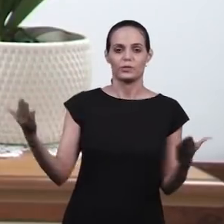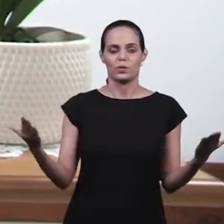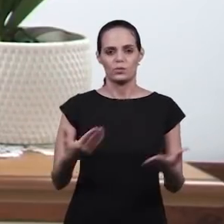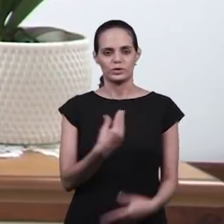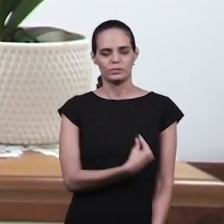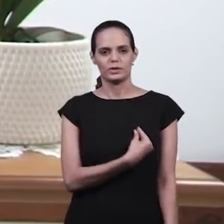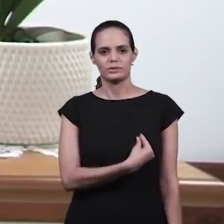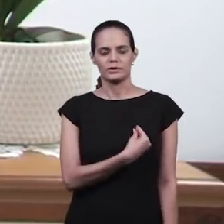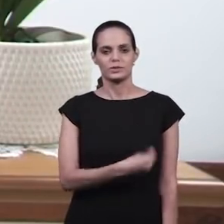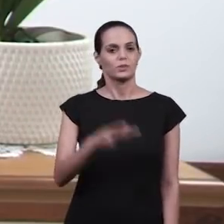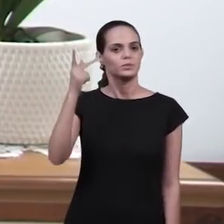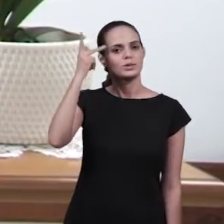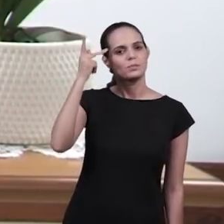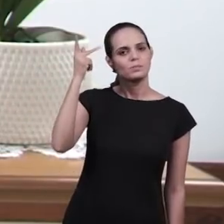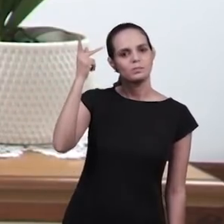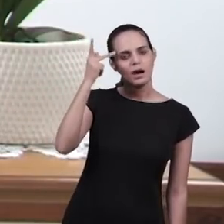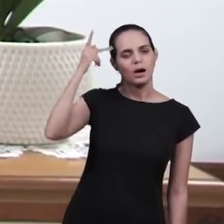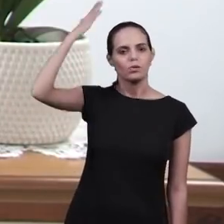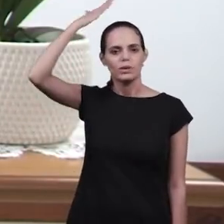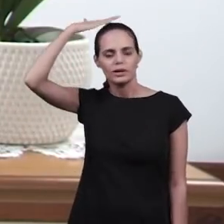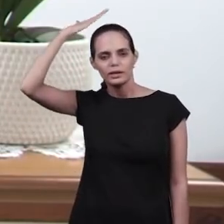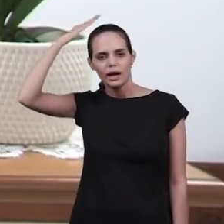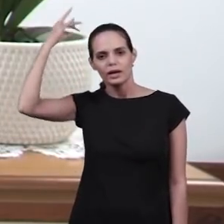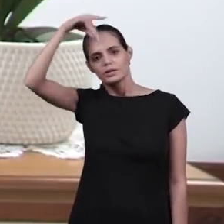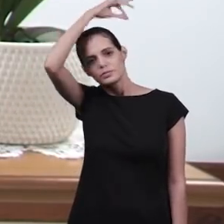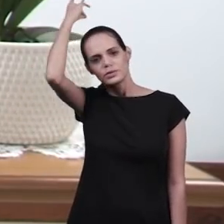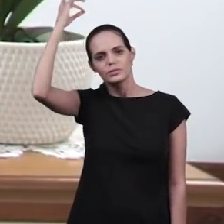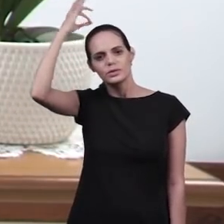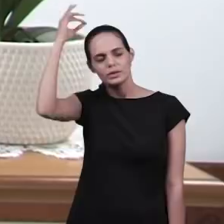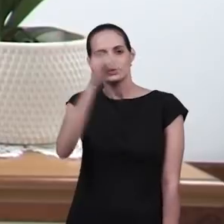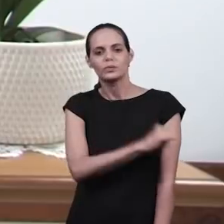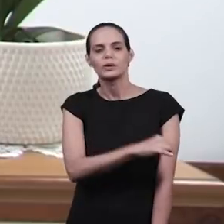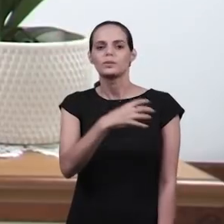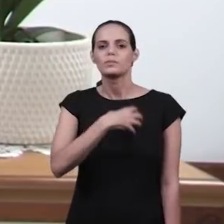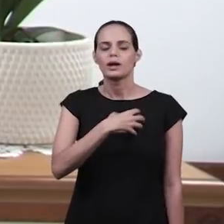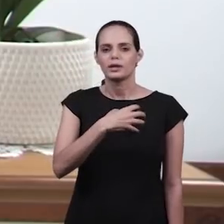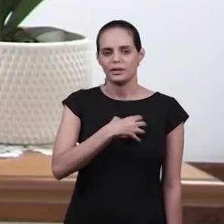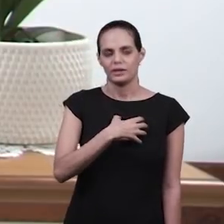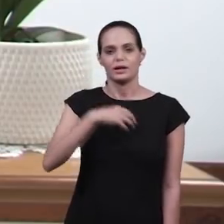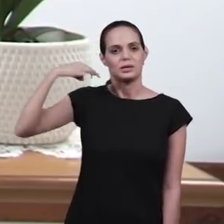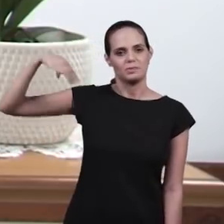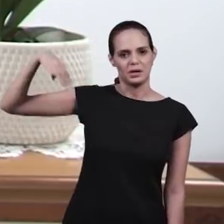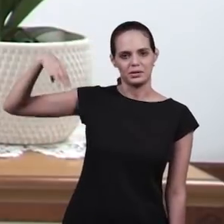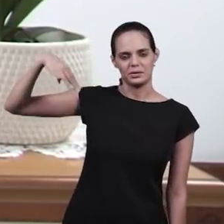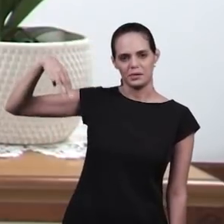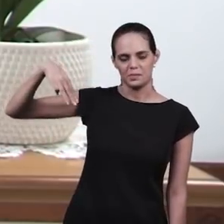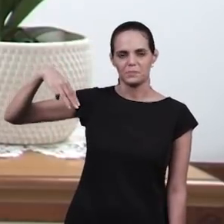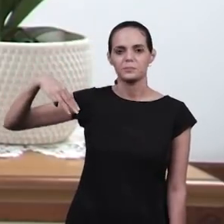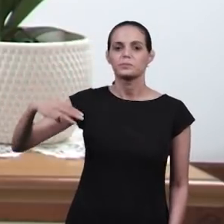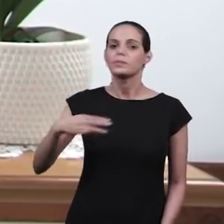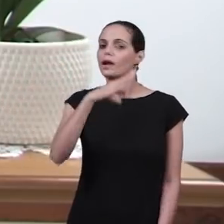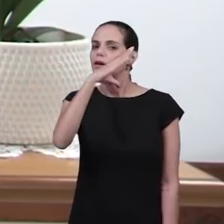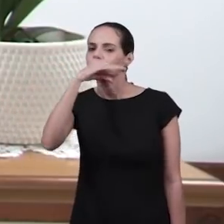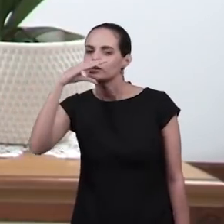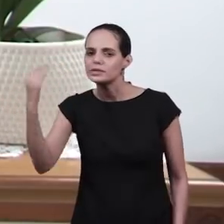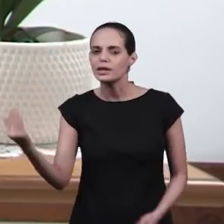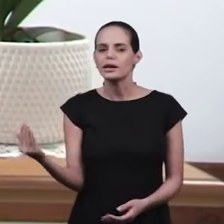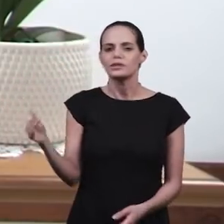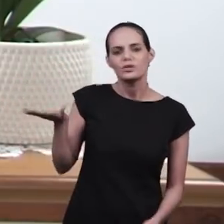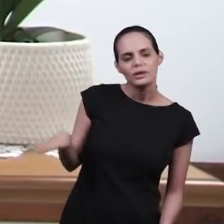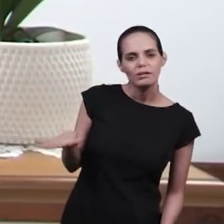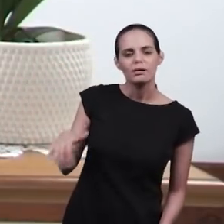na edição de hoje a participação de São Paulo, Paraná, Espírito Santo, Rio de Janeiro, Bahia e Maranhão,